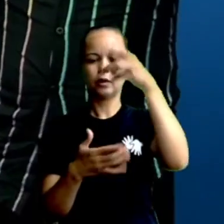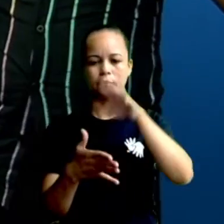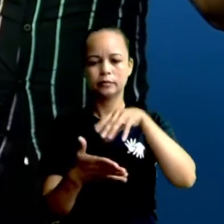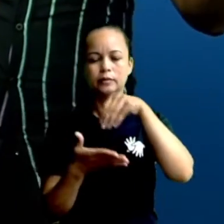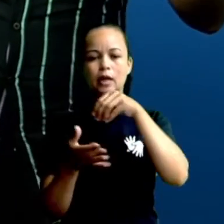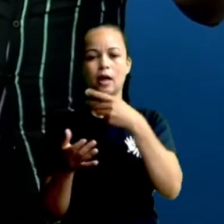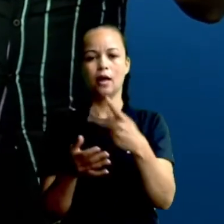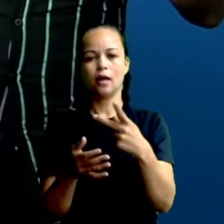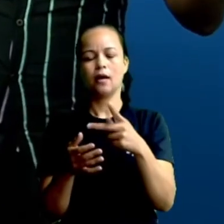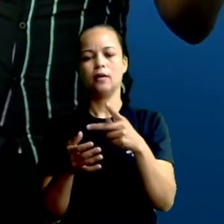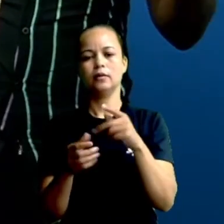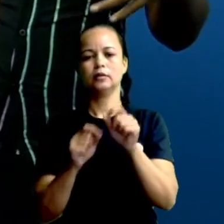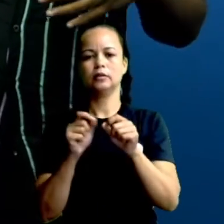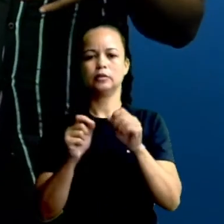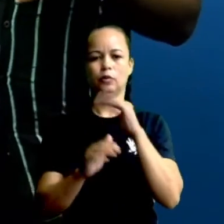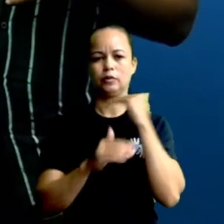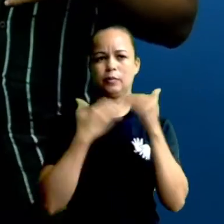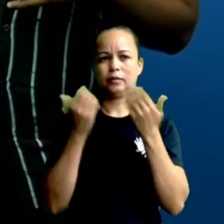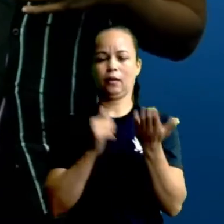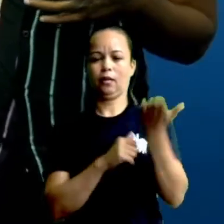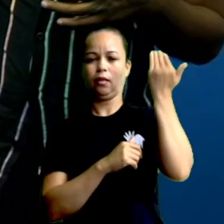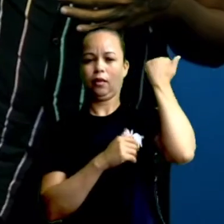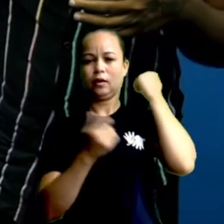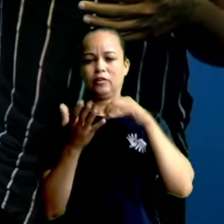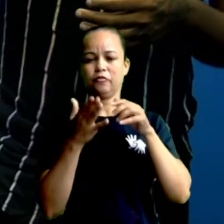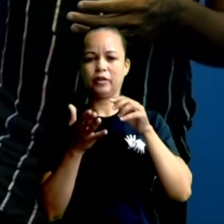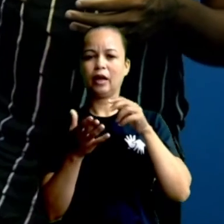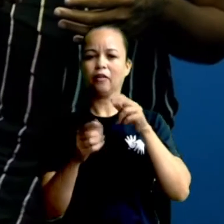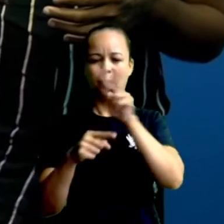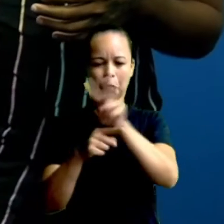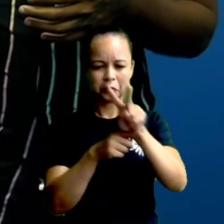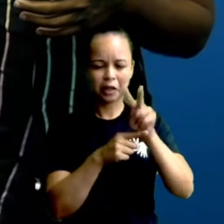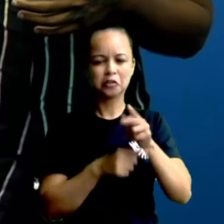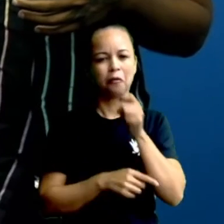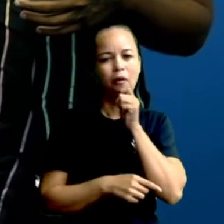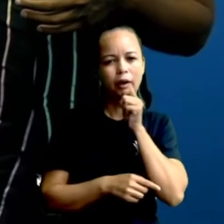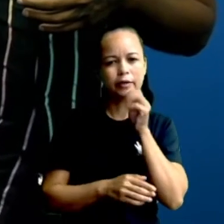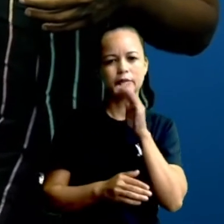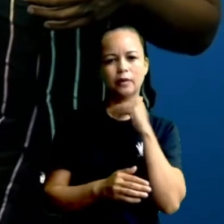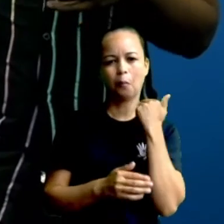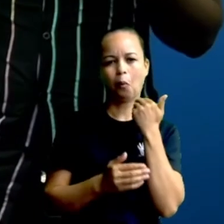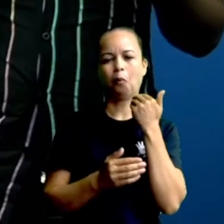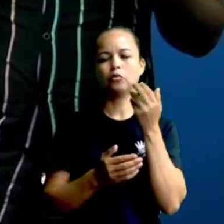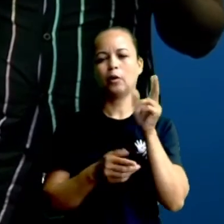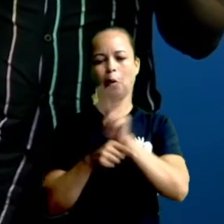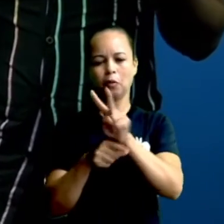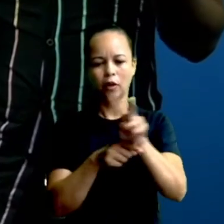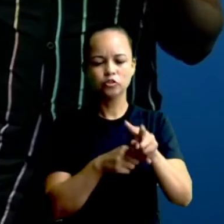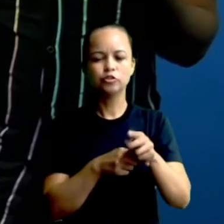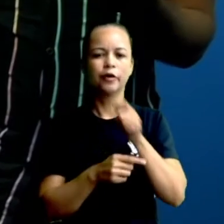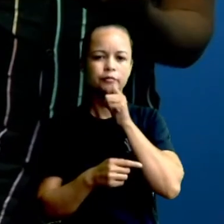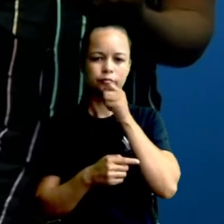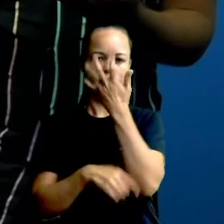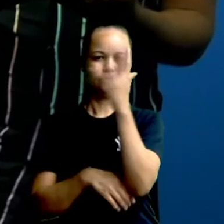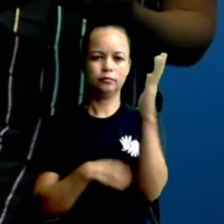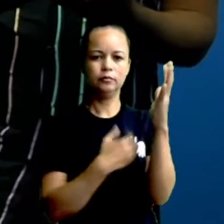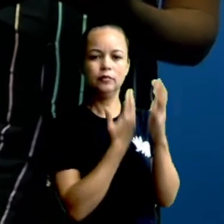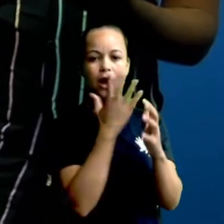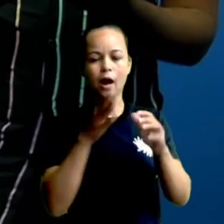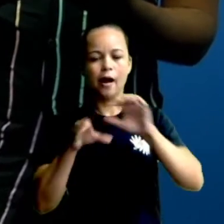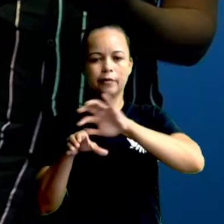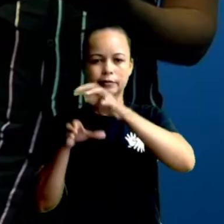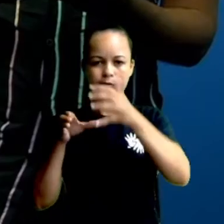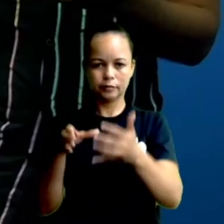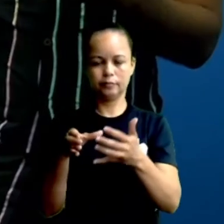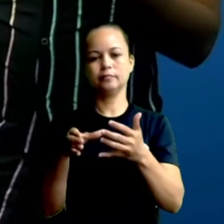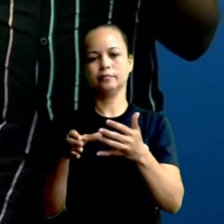que quando os antepassados deles morriam, ficavam protegendo ainda o aldeamento, né? Então, sempre é uma relação muito direta com